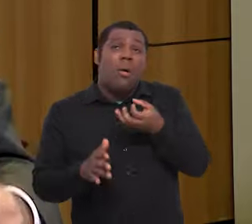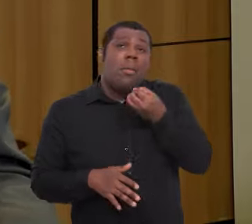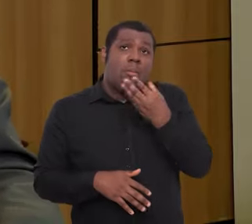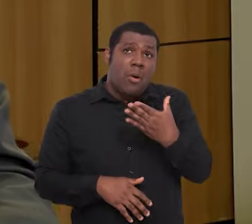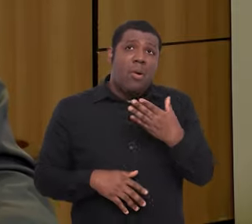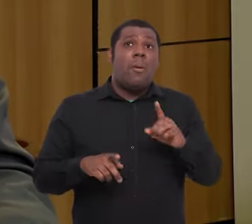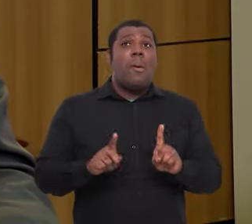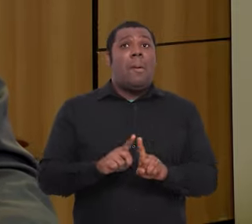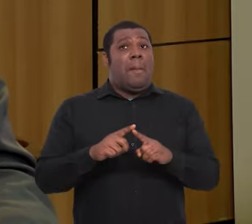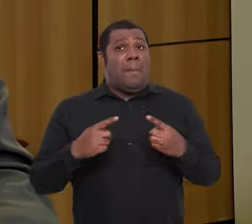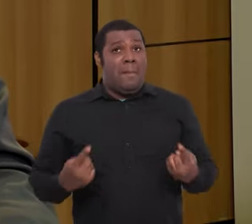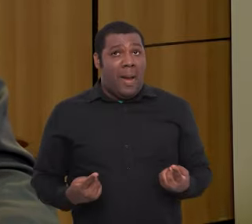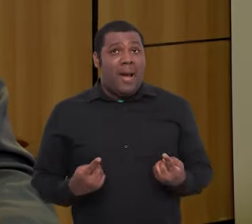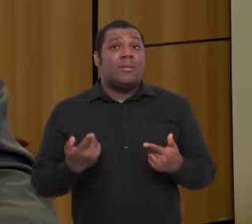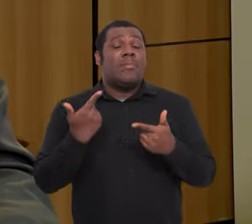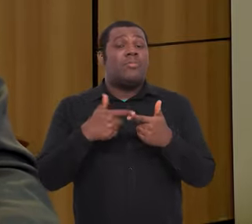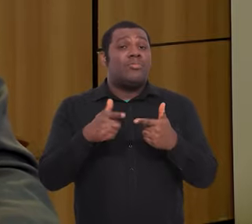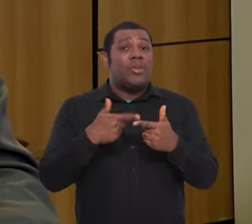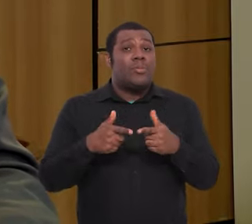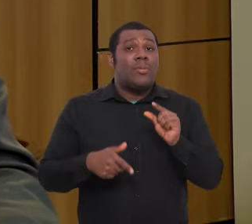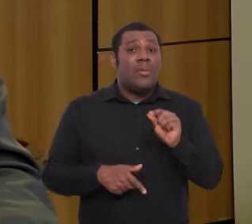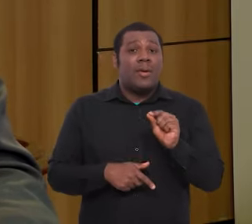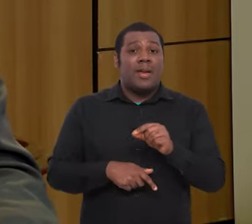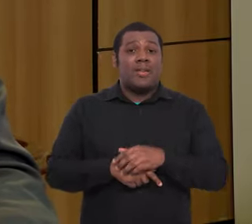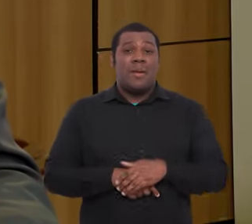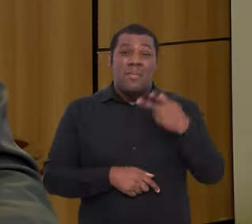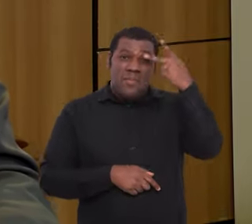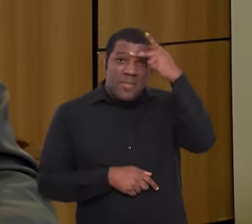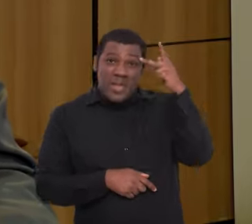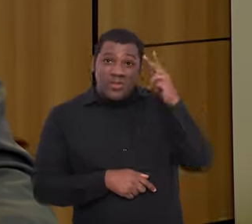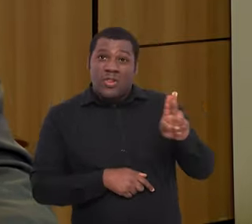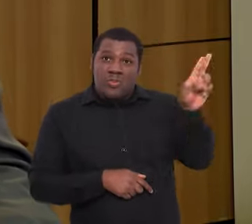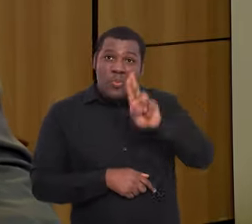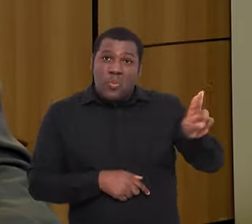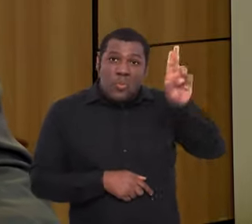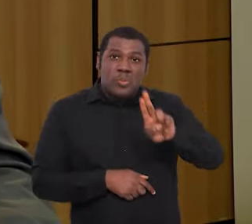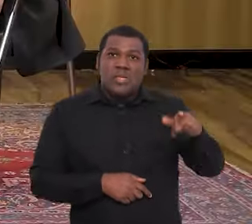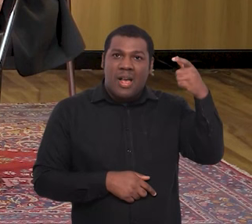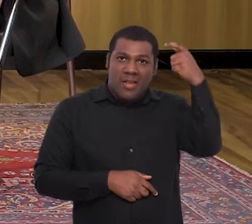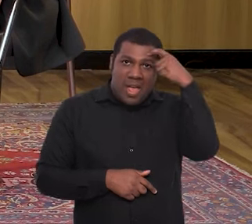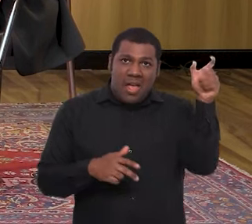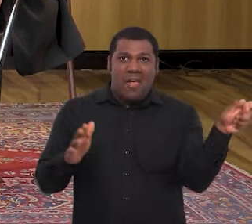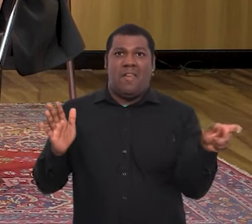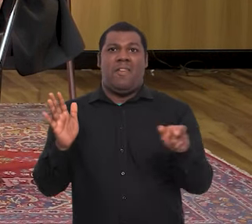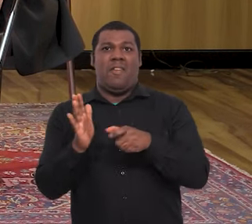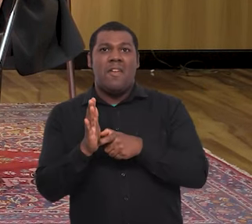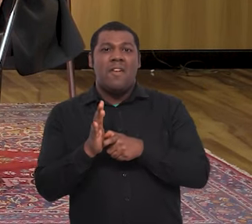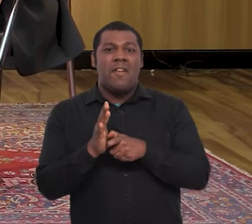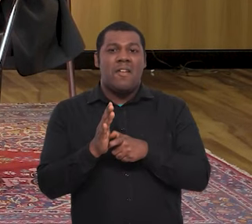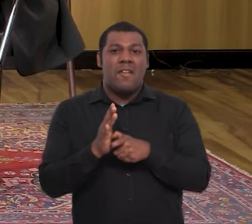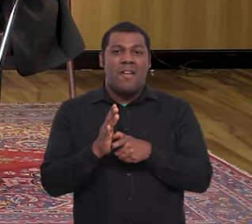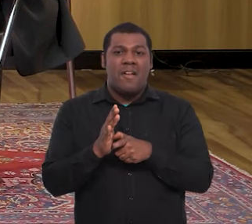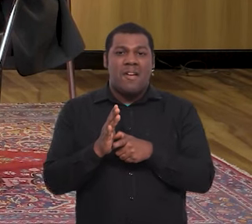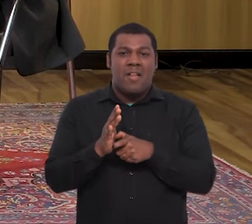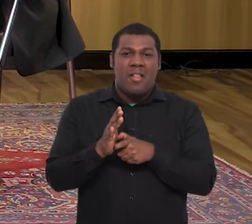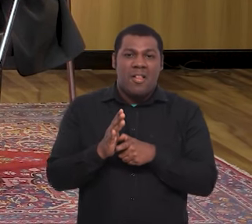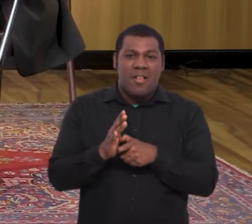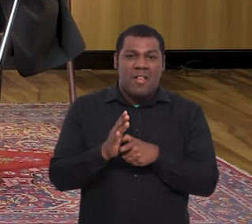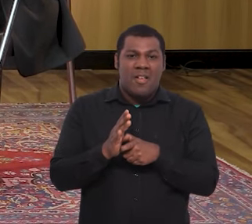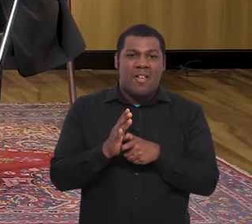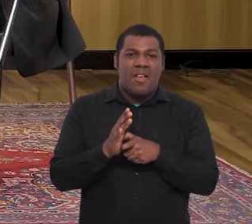evolução seja utilizada simplesmente para eh